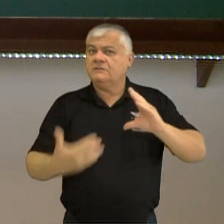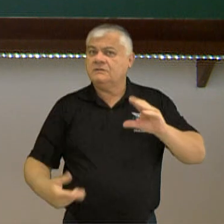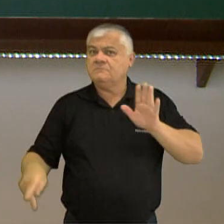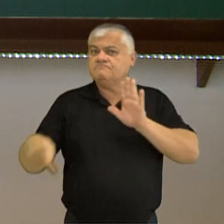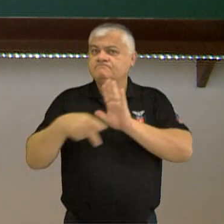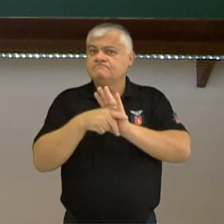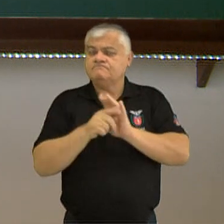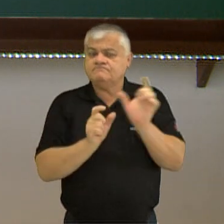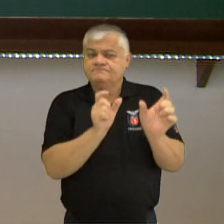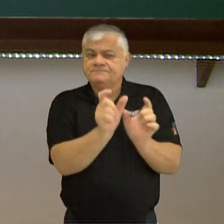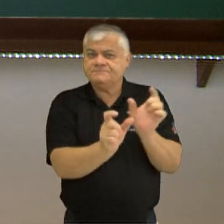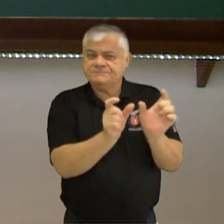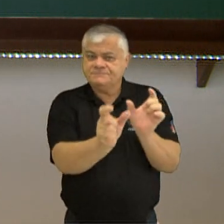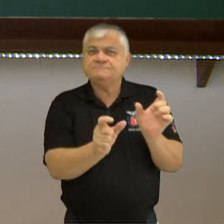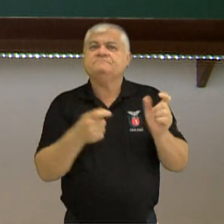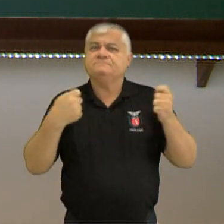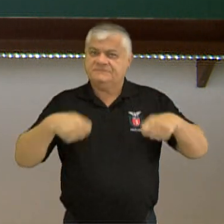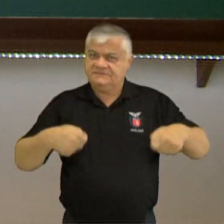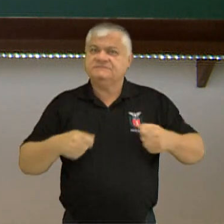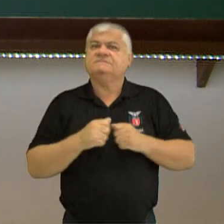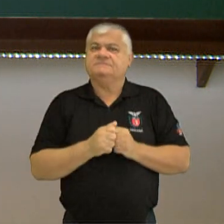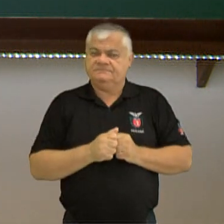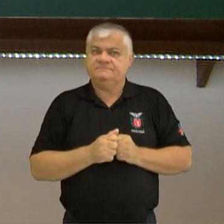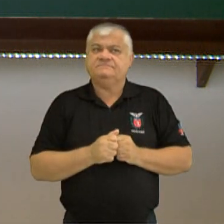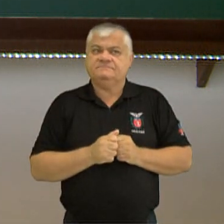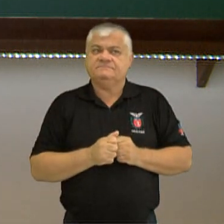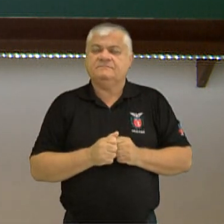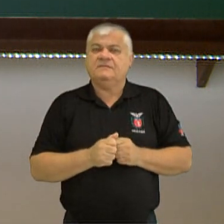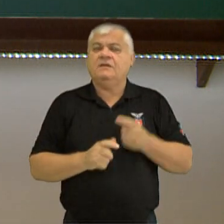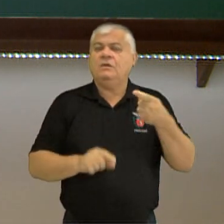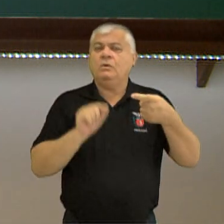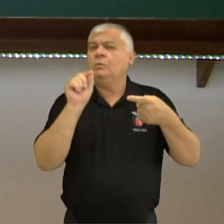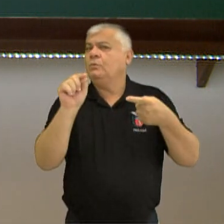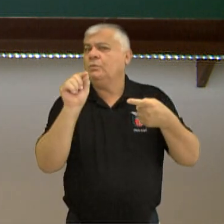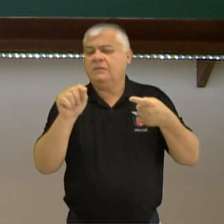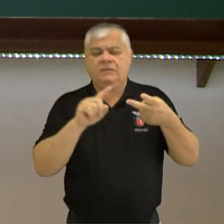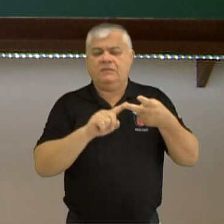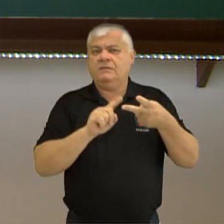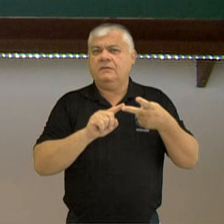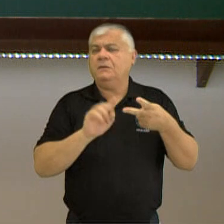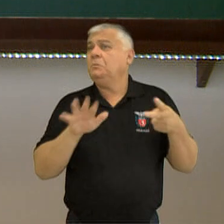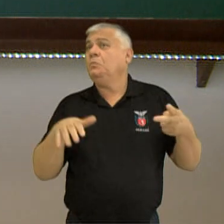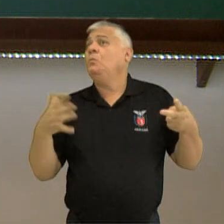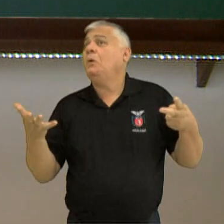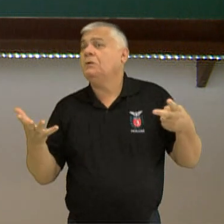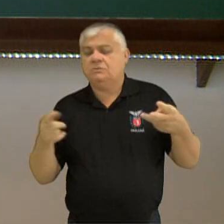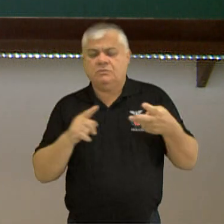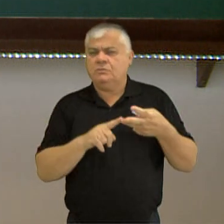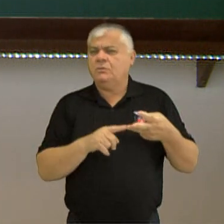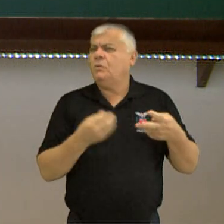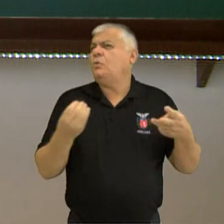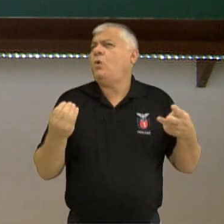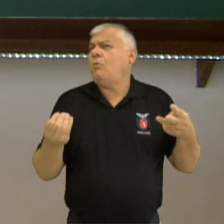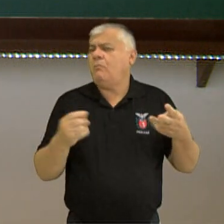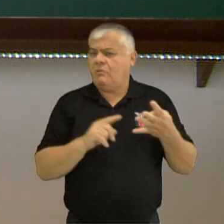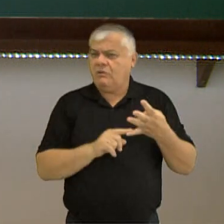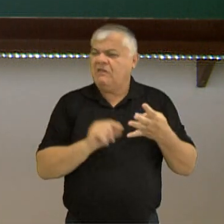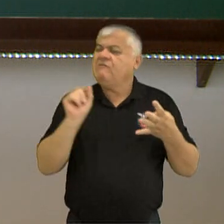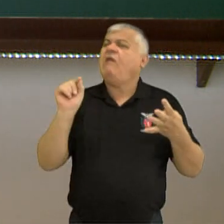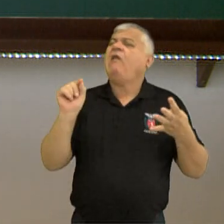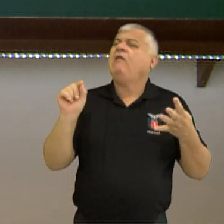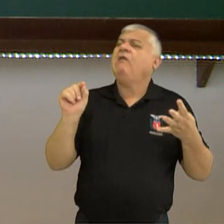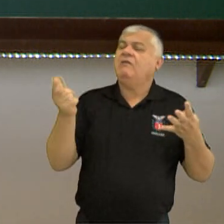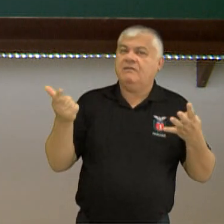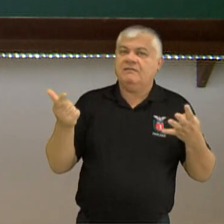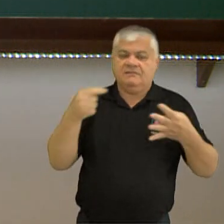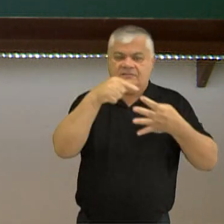colocar no texto relato. O que, quando, onde, como, com quem